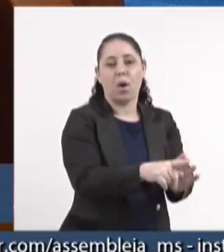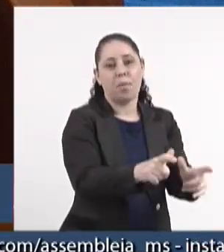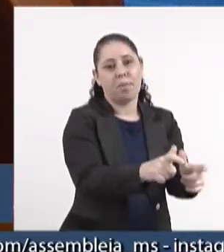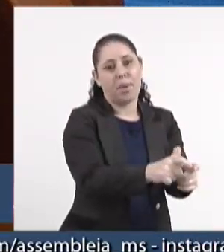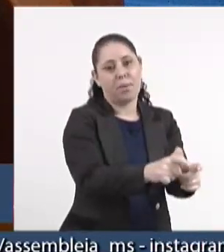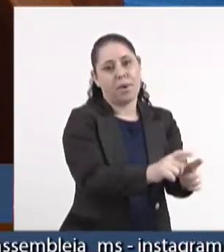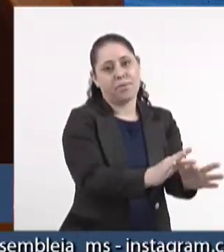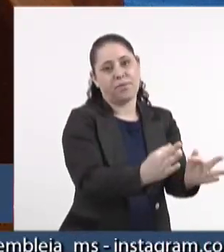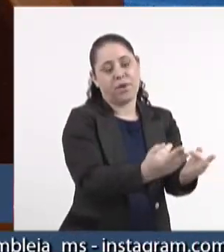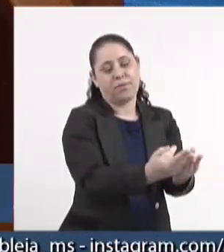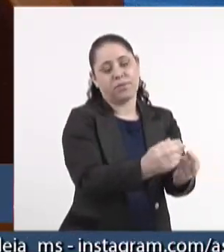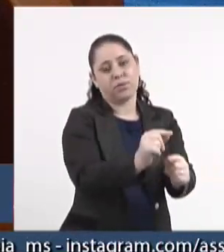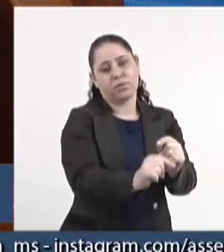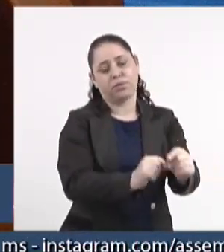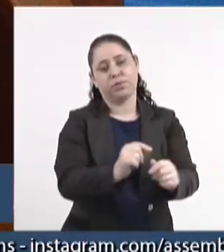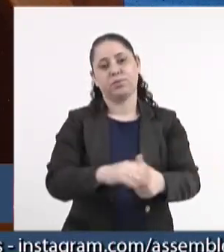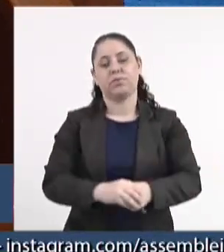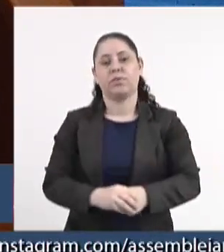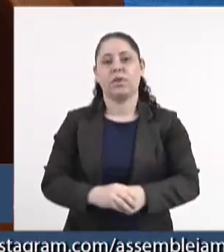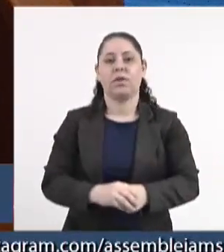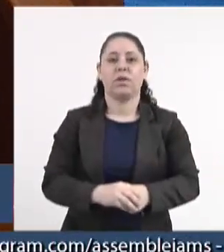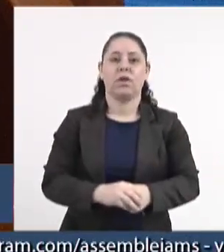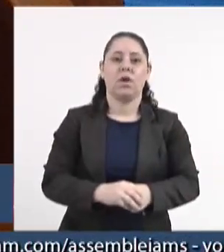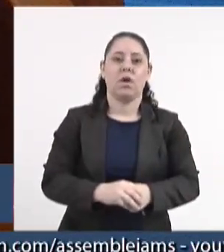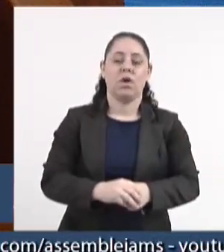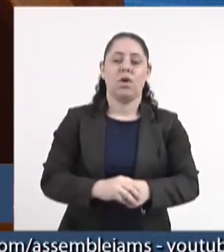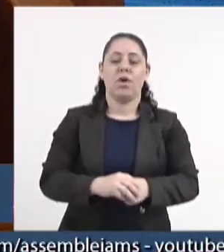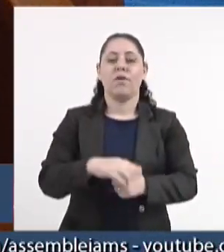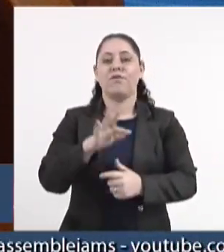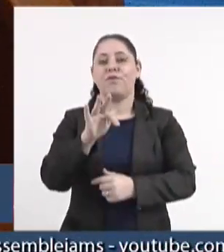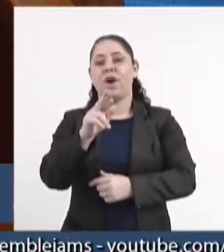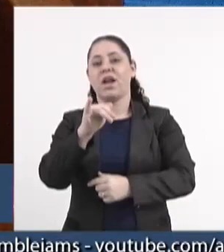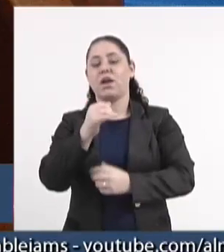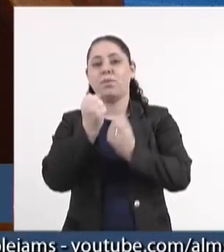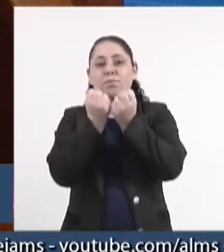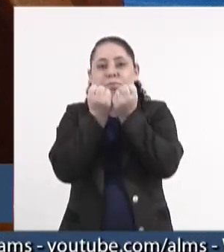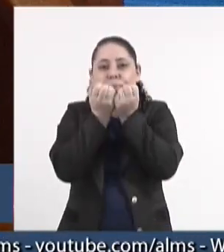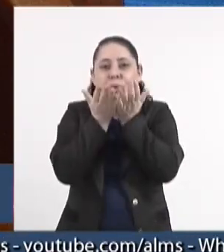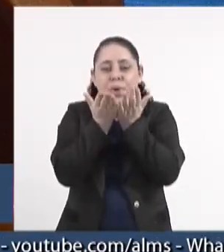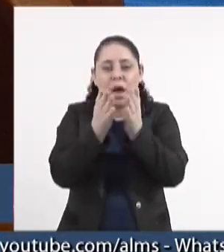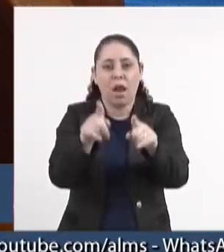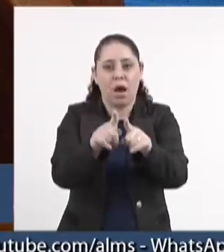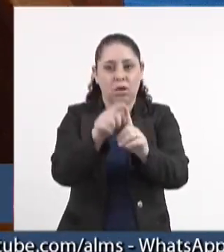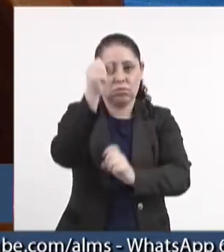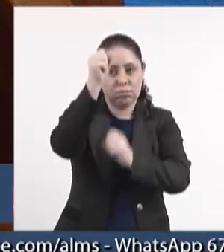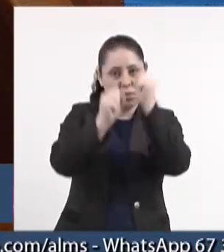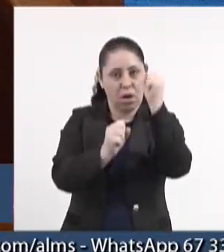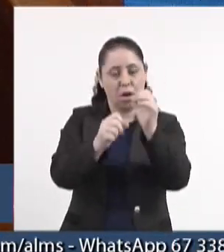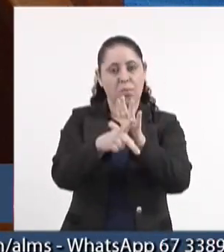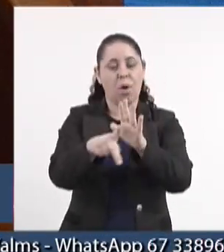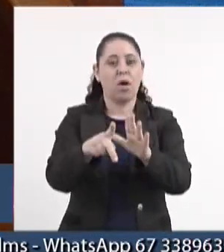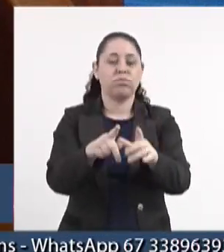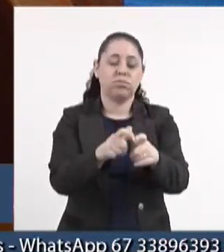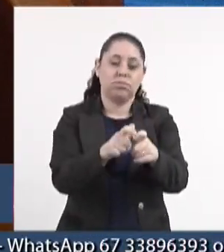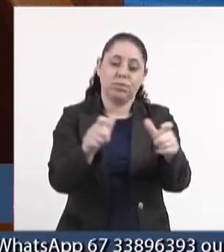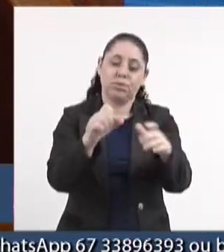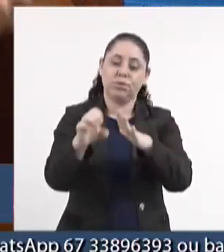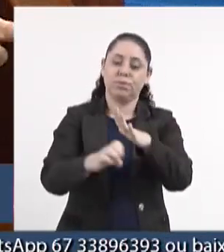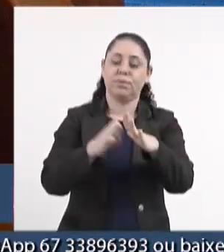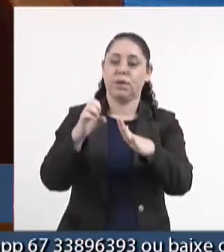pequenas farinheiras, em pequenas fecularias, em